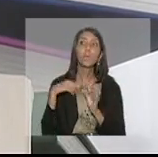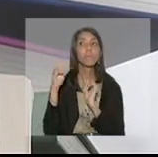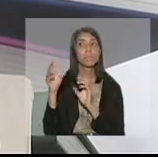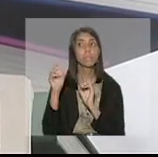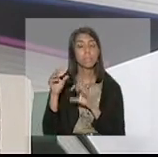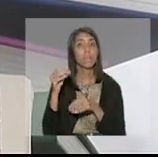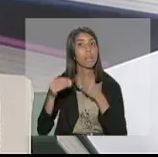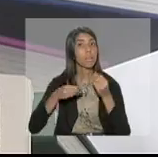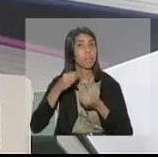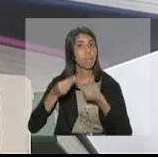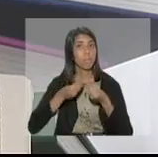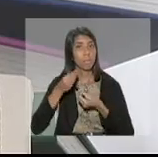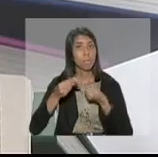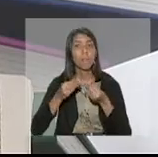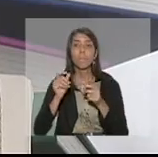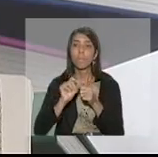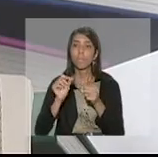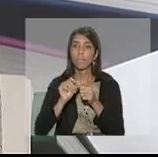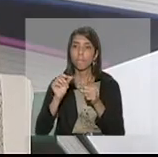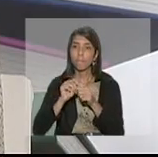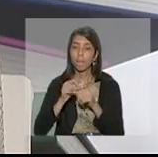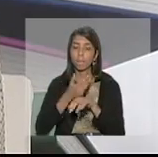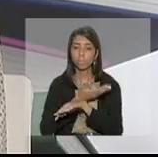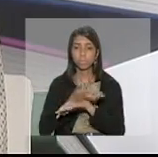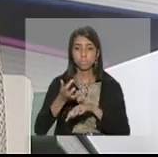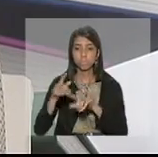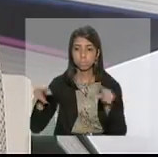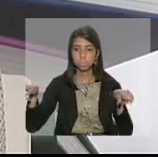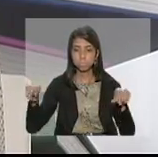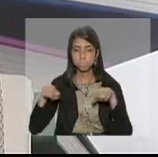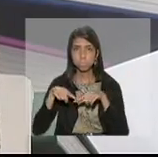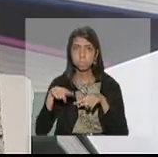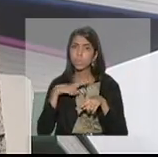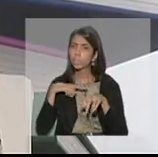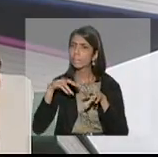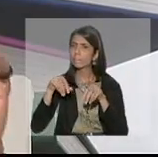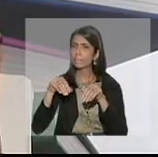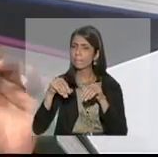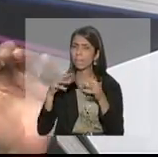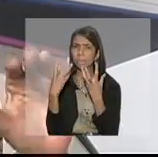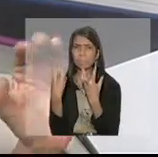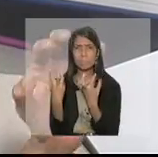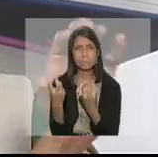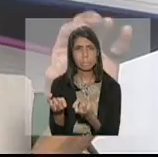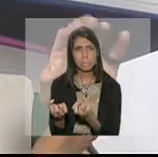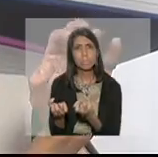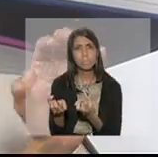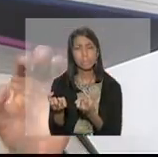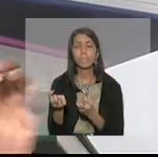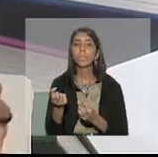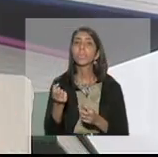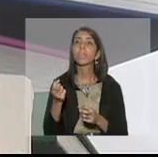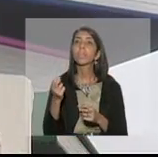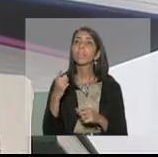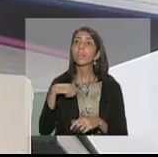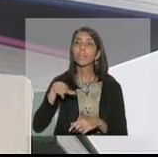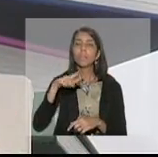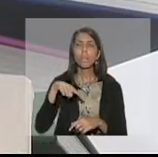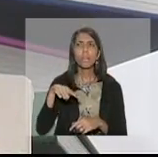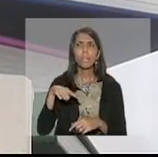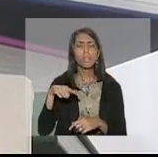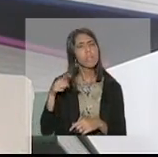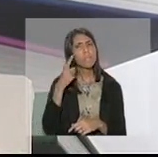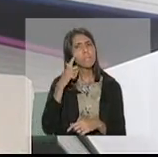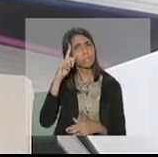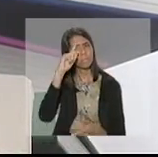eu ensinei para ela como fazer composteira. E a gente fazendo composteira tinha uma terra muito seca, numa parte do quintal. E a